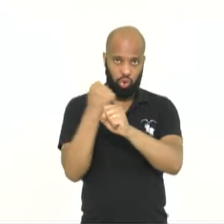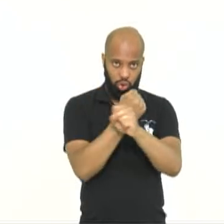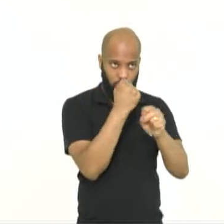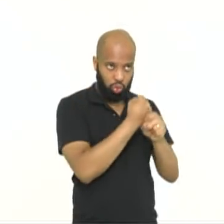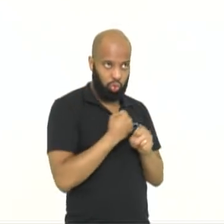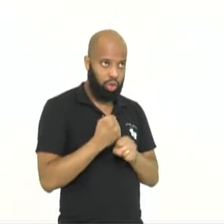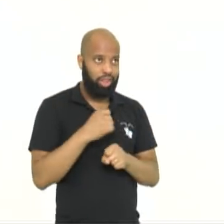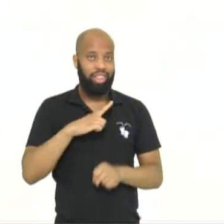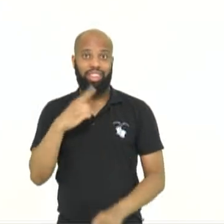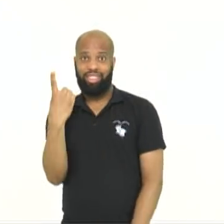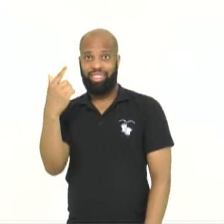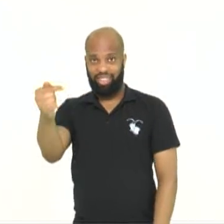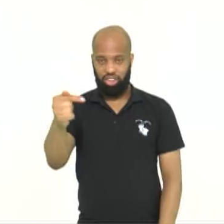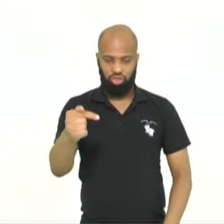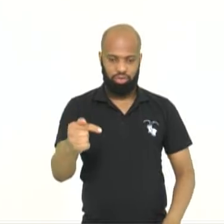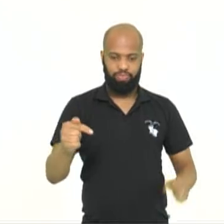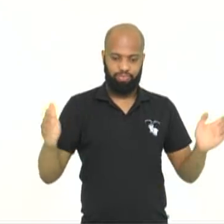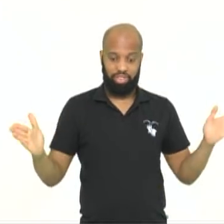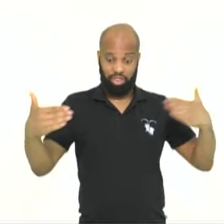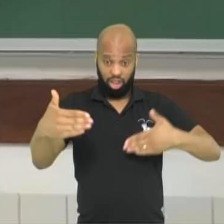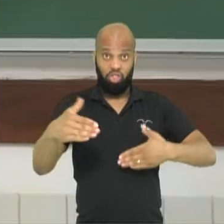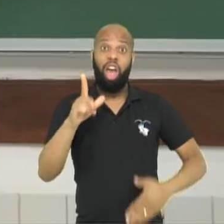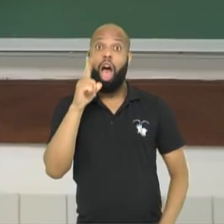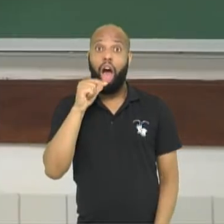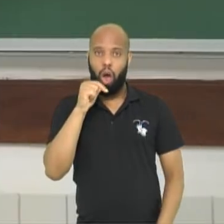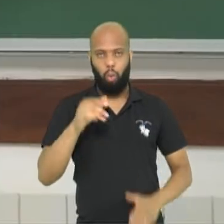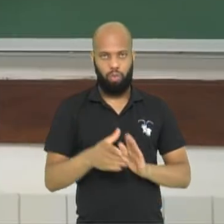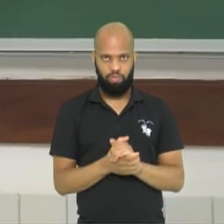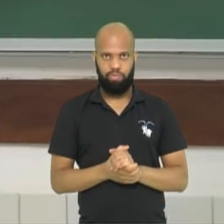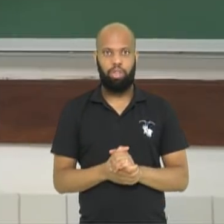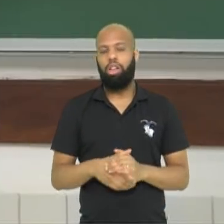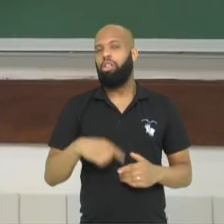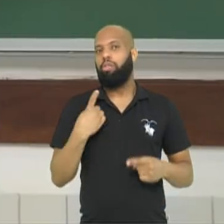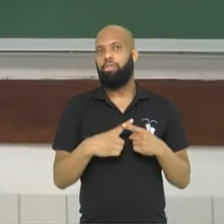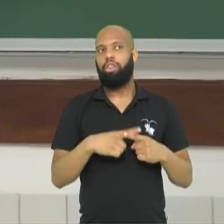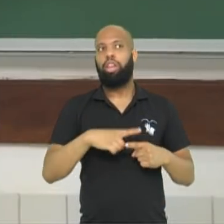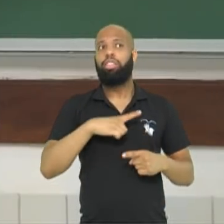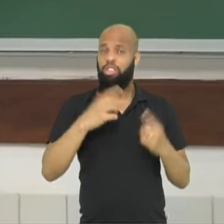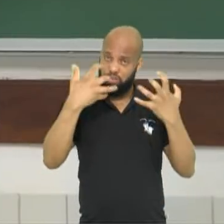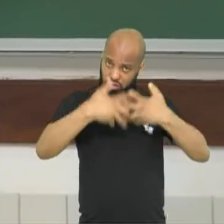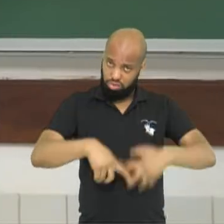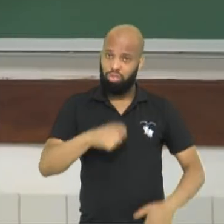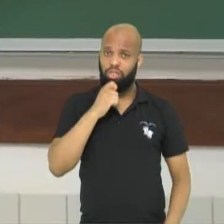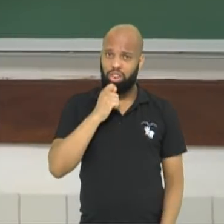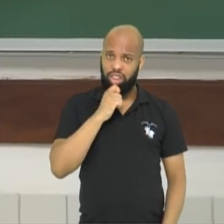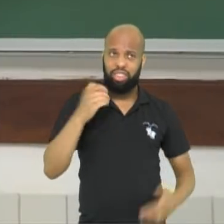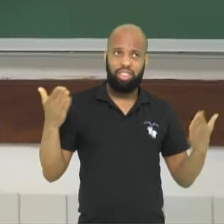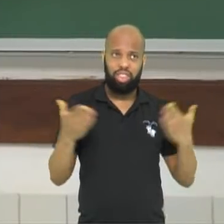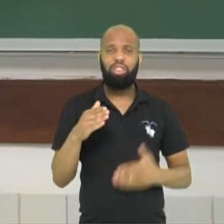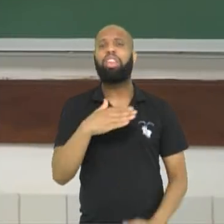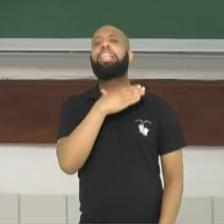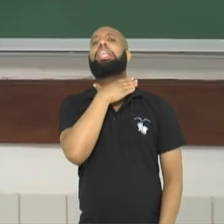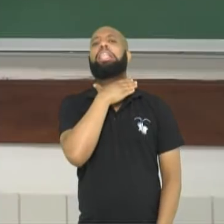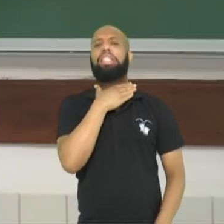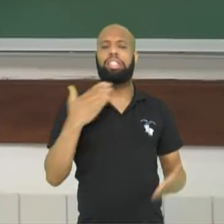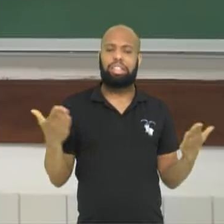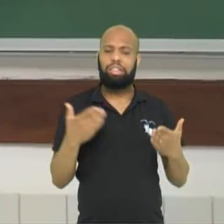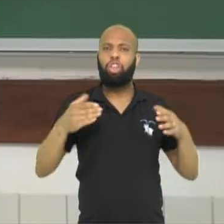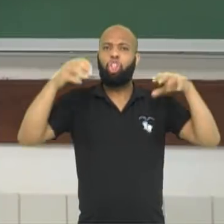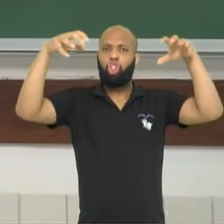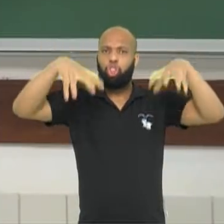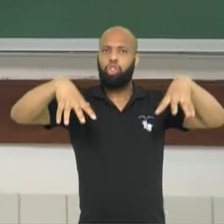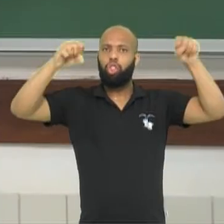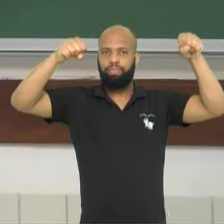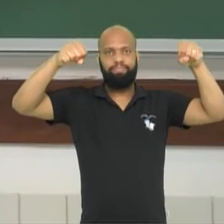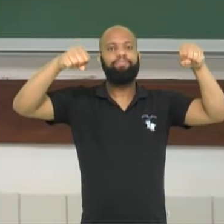construídas 17 caixas d'água, que, pasmem os senhores, estão em funcionamento agora com essa crise hídrica aguda, né, que estamos sofrendo